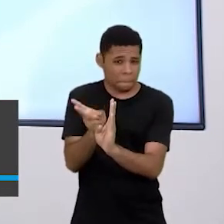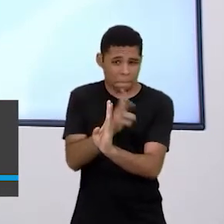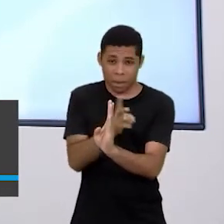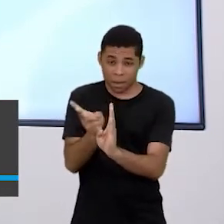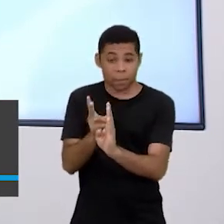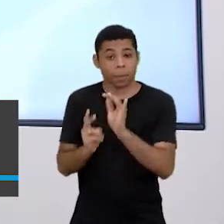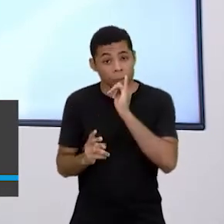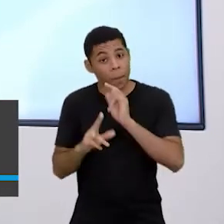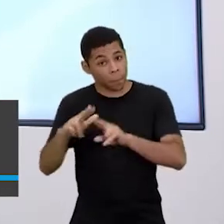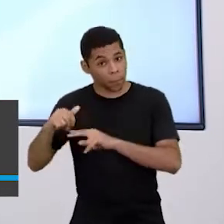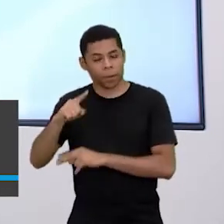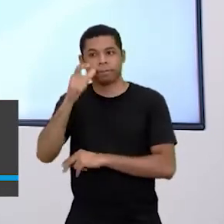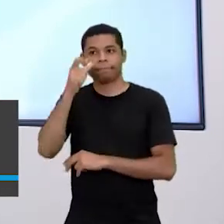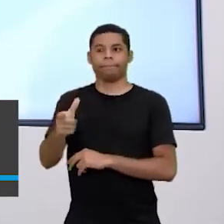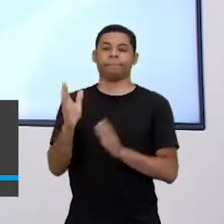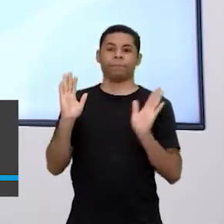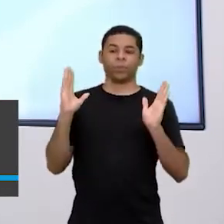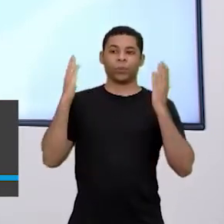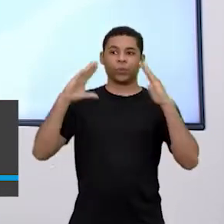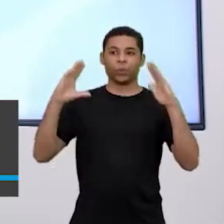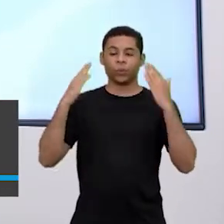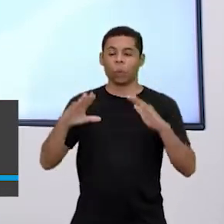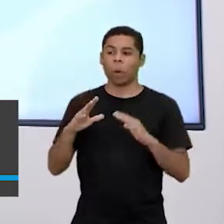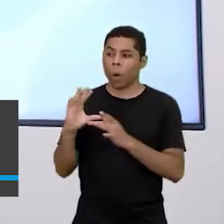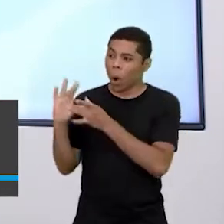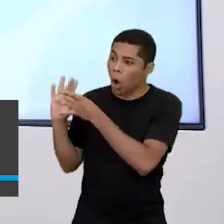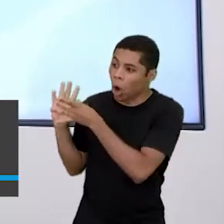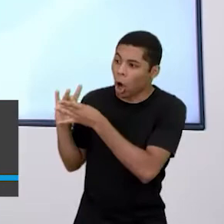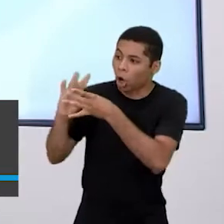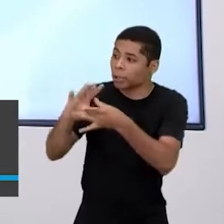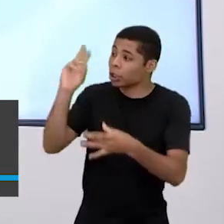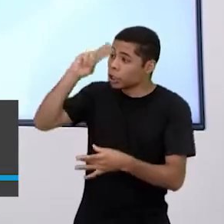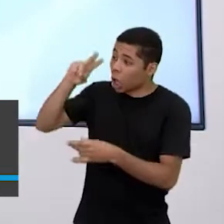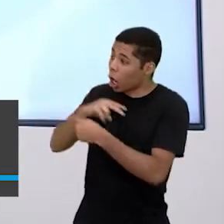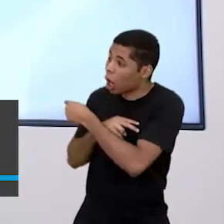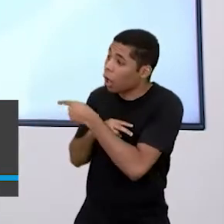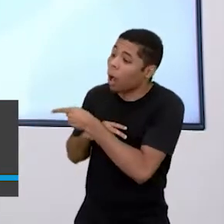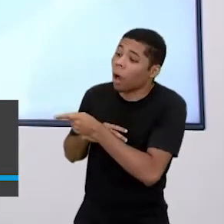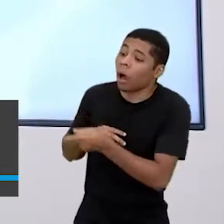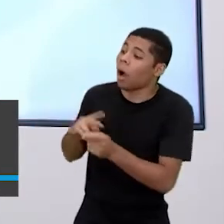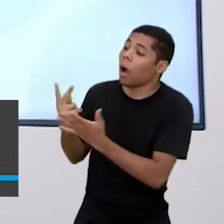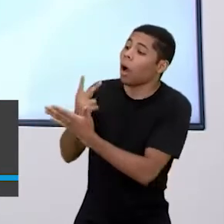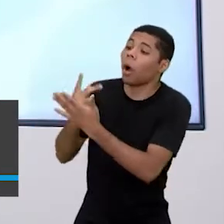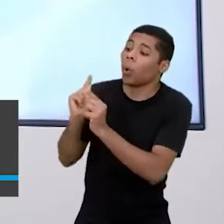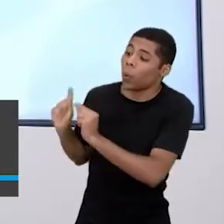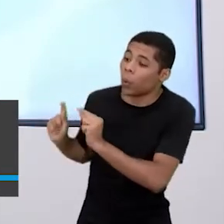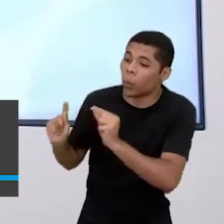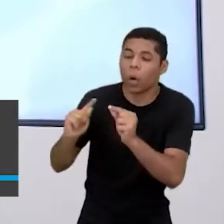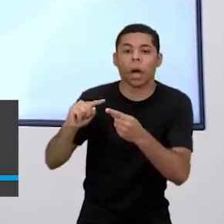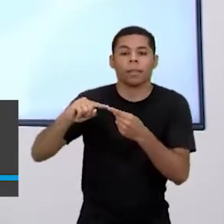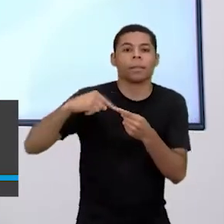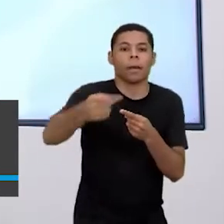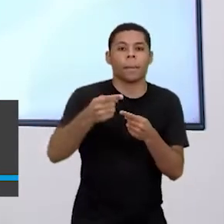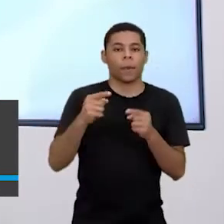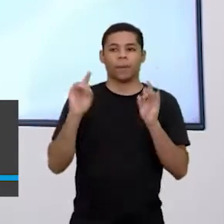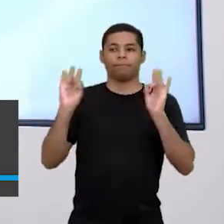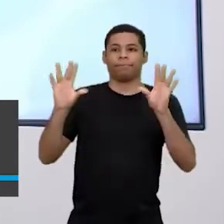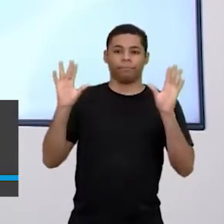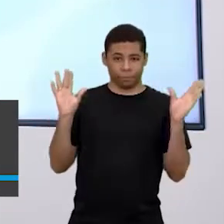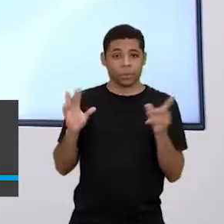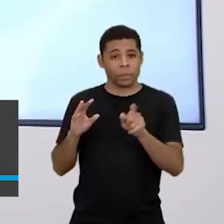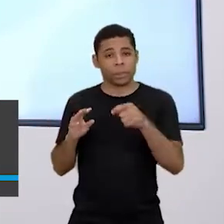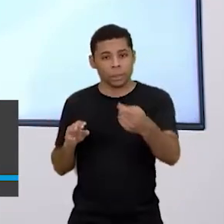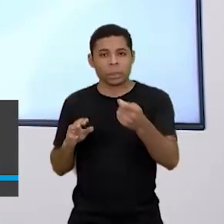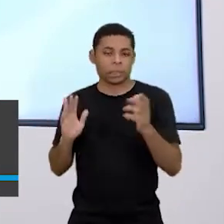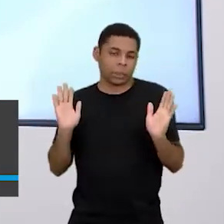olha que interessante, né? A gente consegue pegar o contexto histórico e transformar numa obra, e essa obra depois se tornou